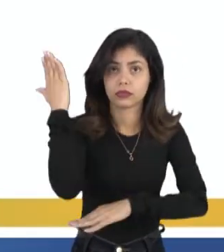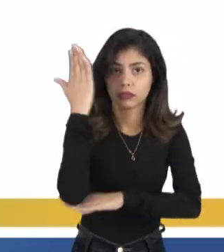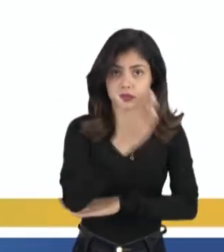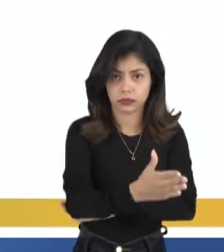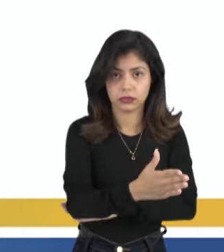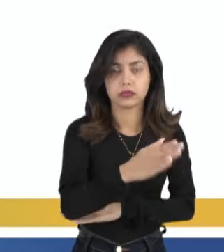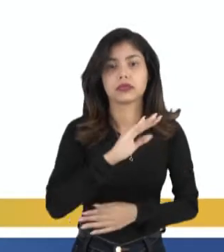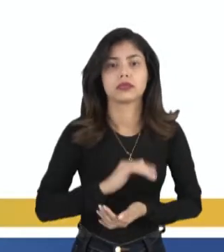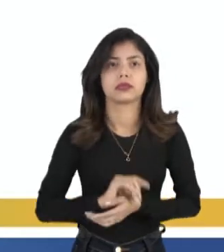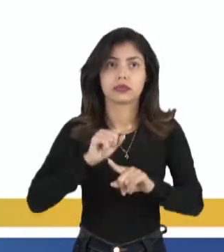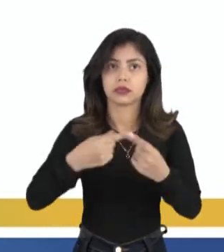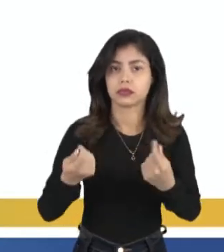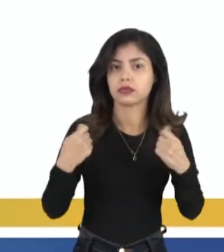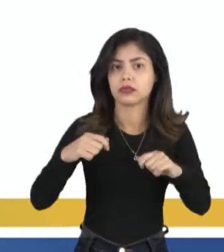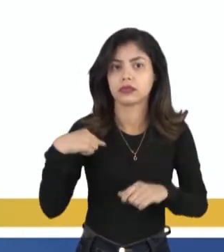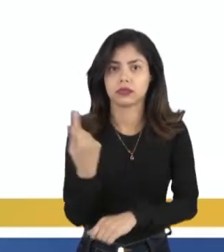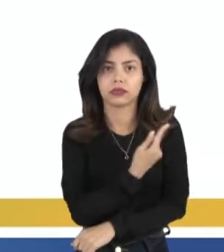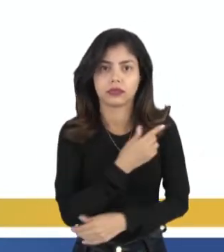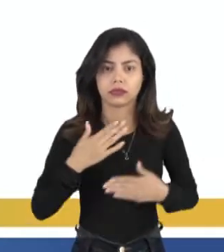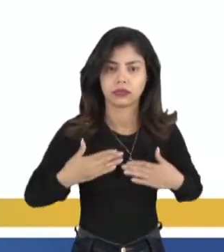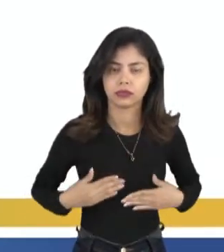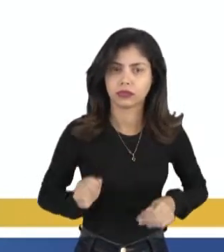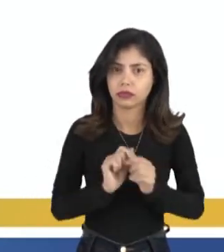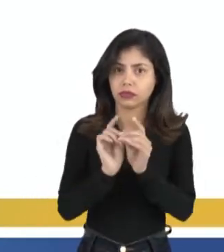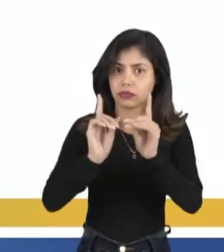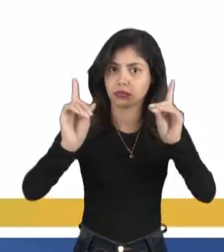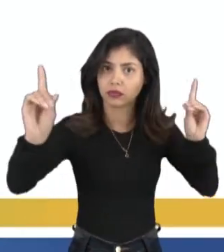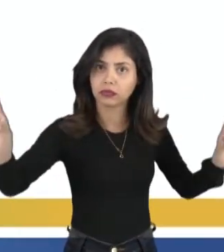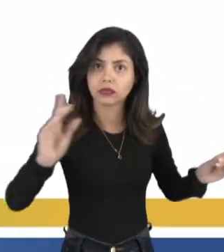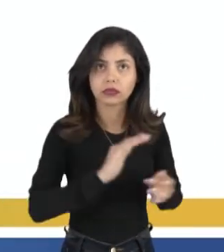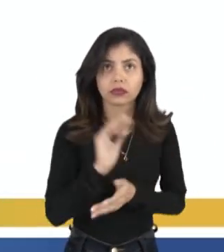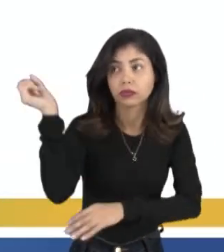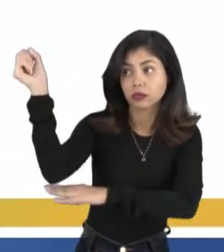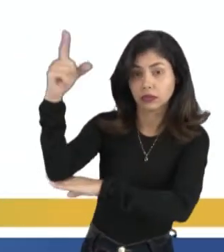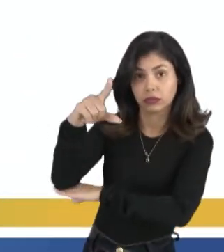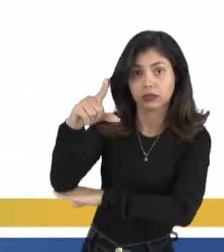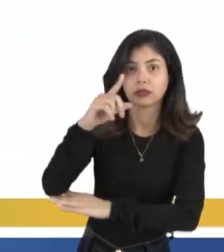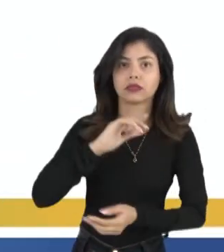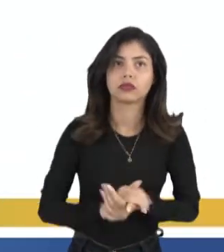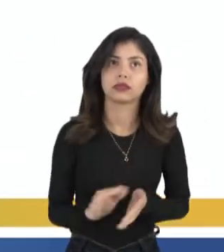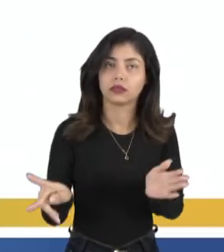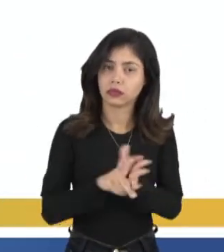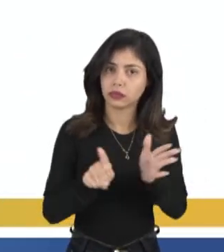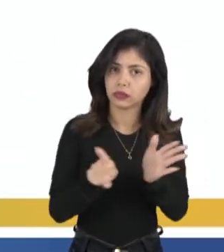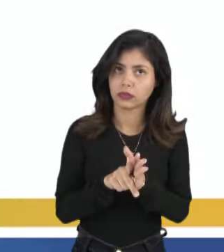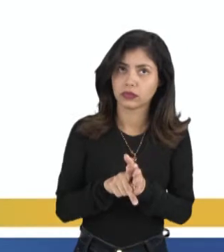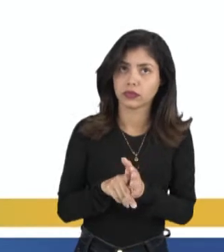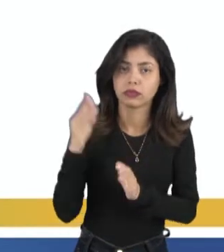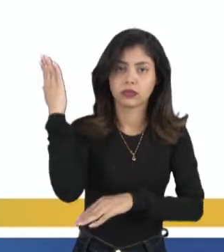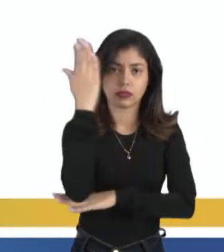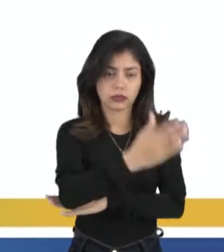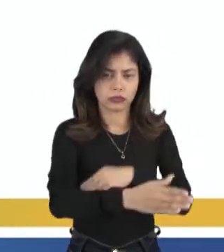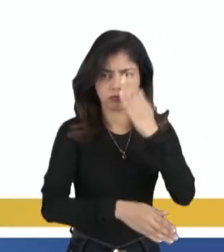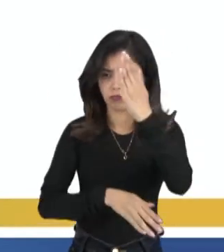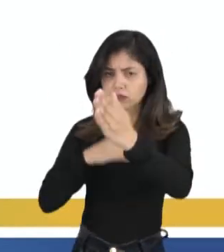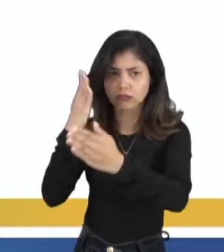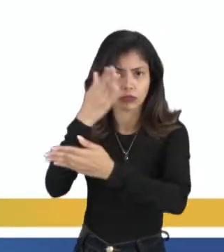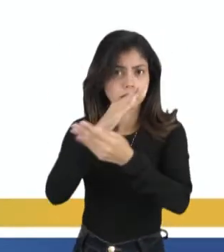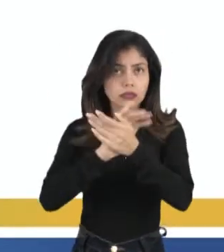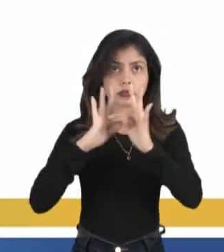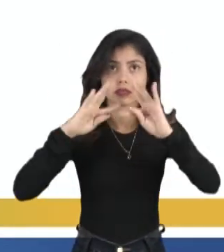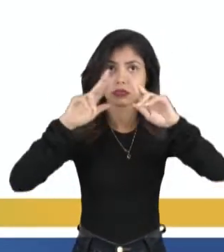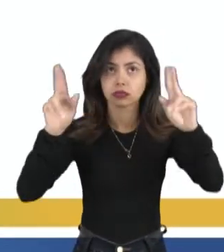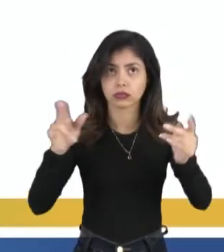reta. Nós precisamos de um corpo extenso para que a luz seja emitida em várias direções. Então, por isso que tem